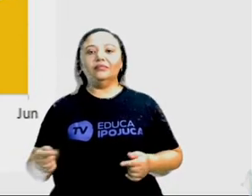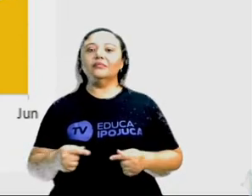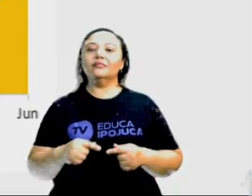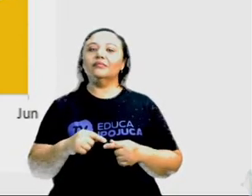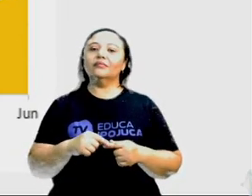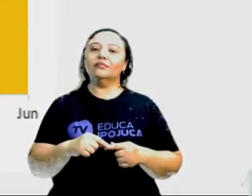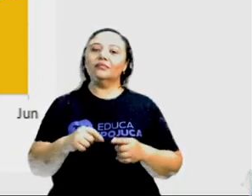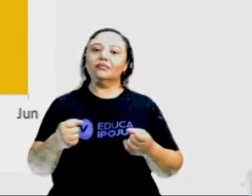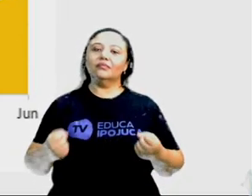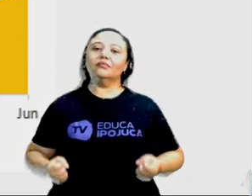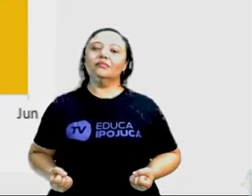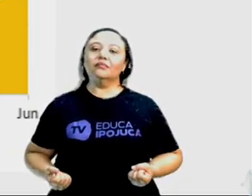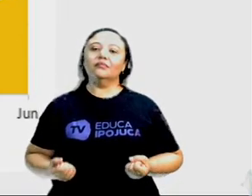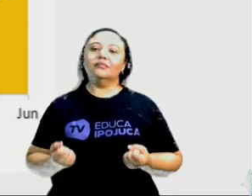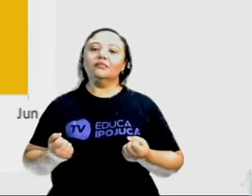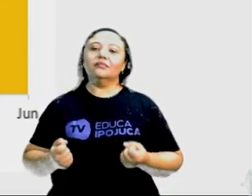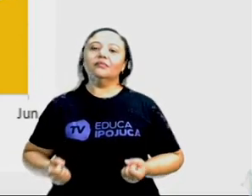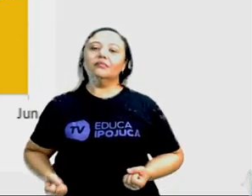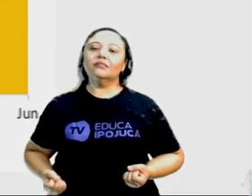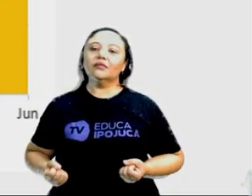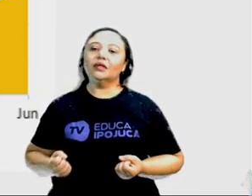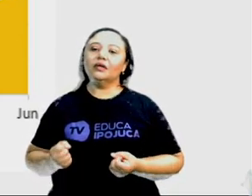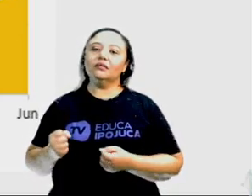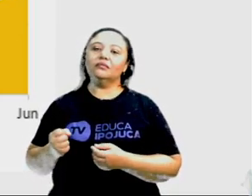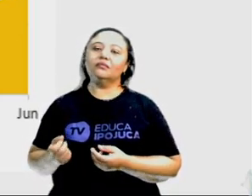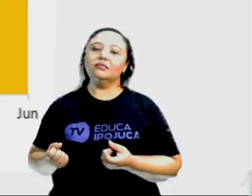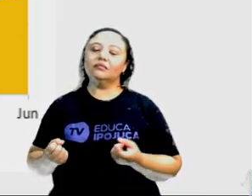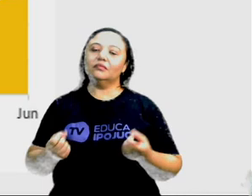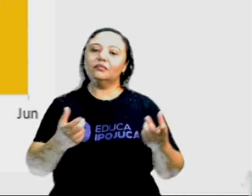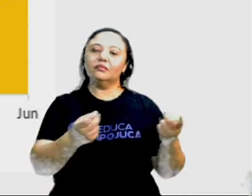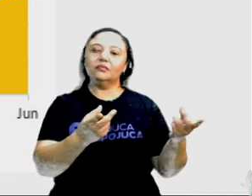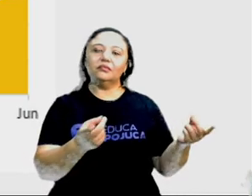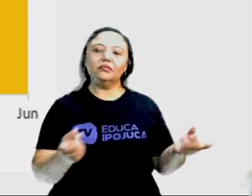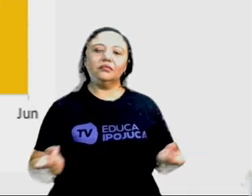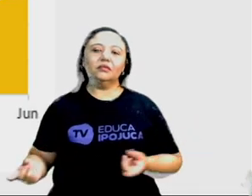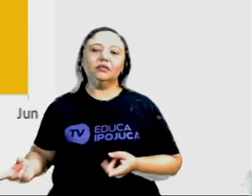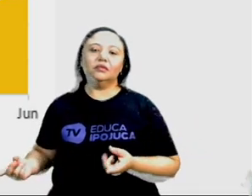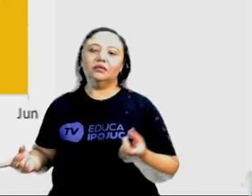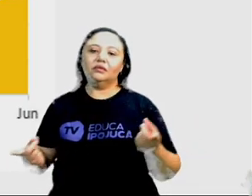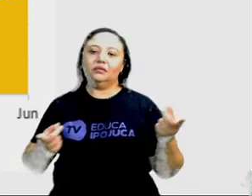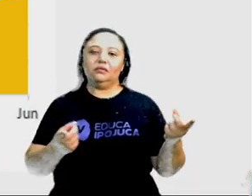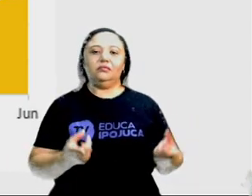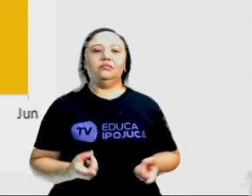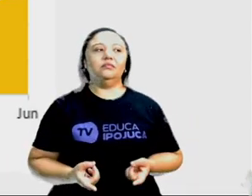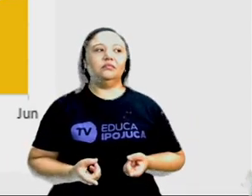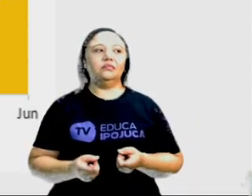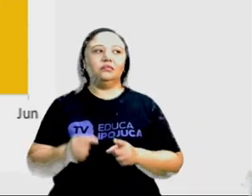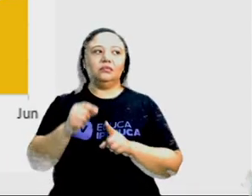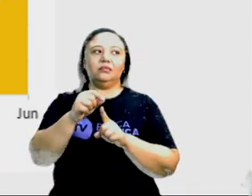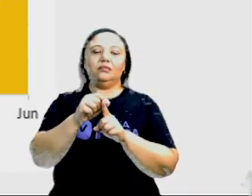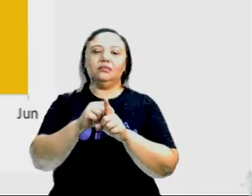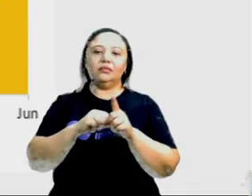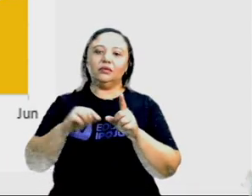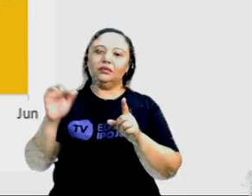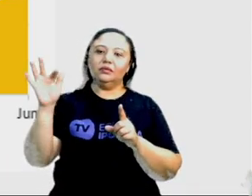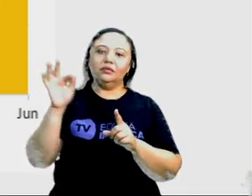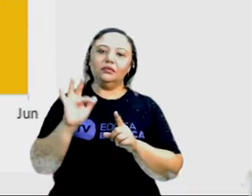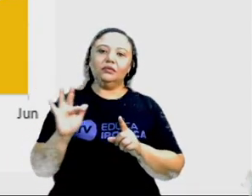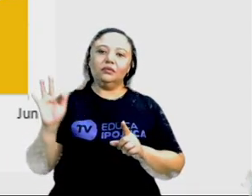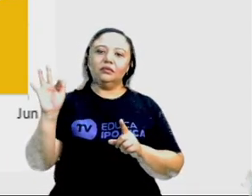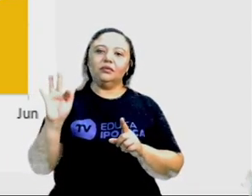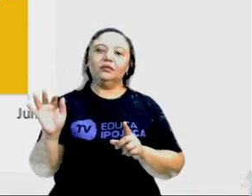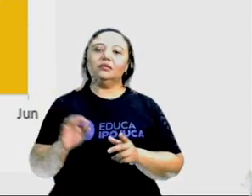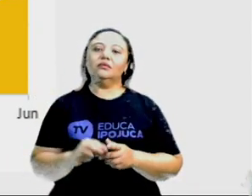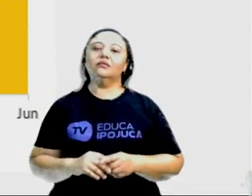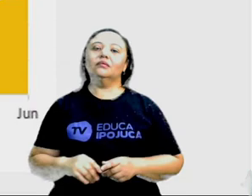prospectos, venda, área, estratégia de vendas aí, ó. Se você fosse um vendedor, você ia ver fevereiro, o que você vendeu